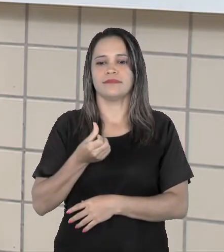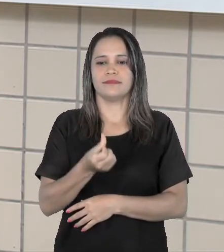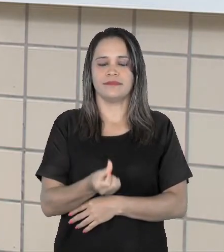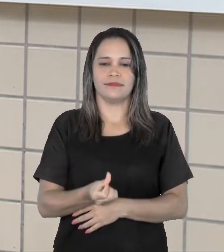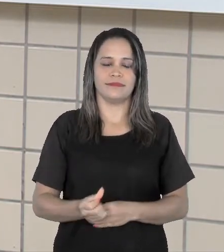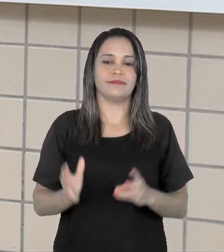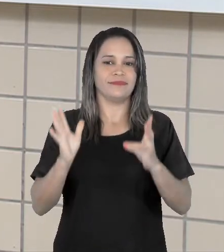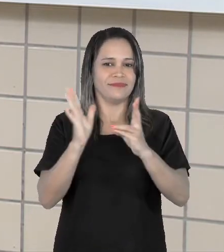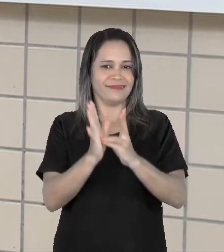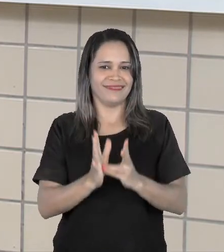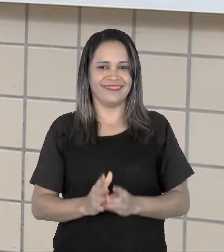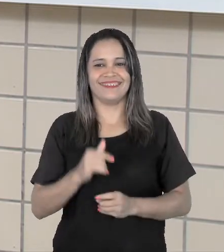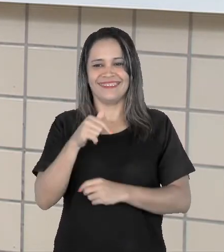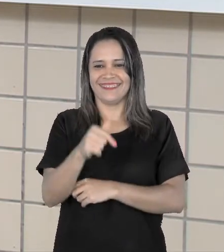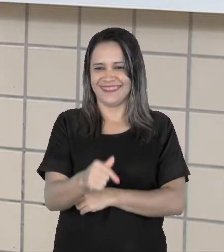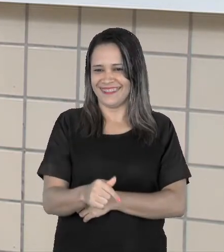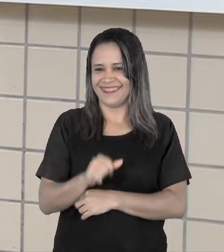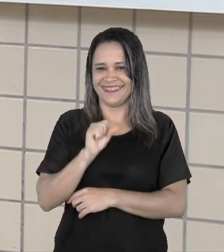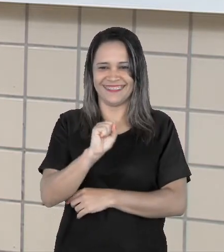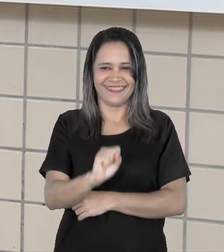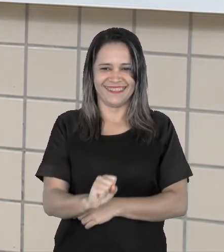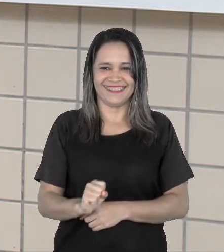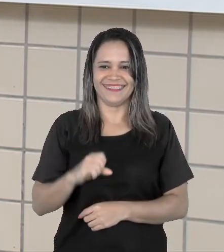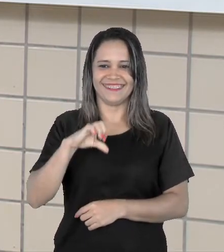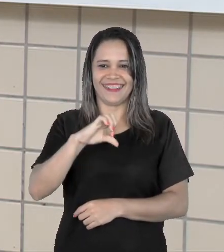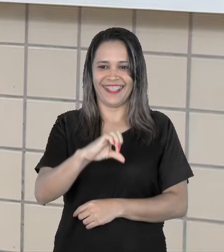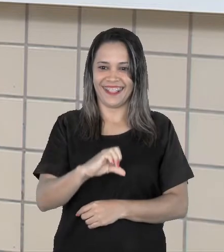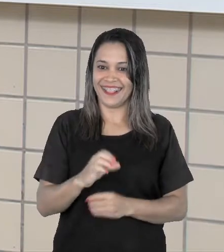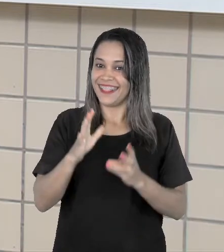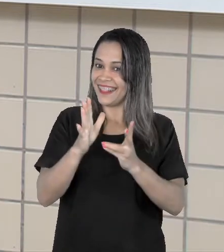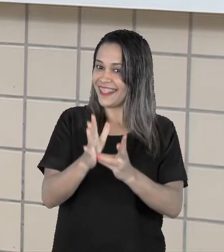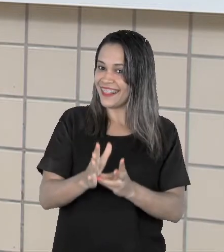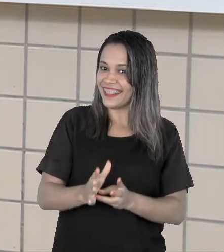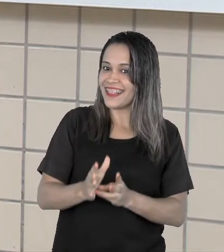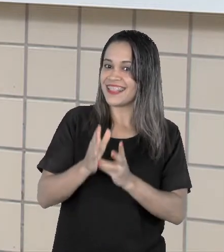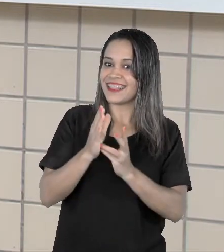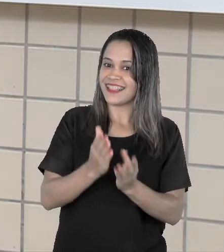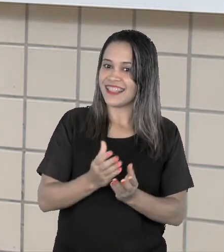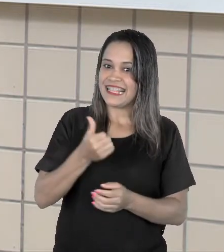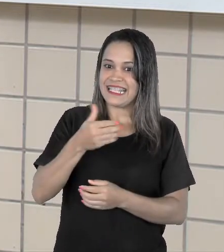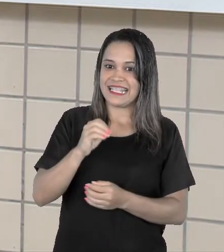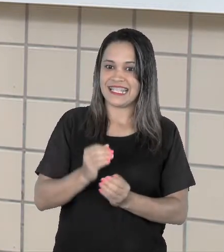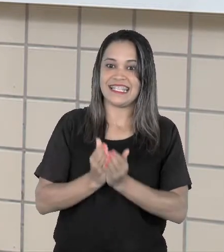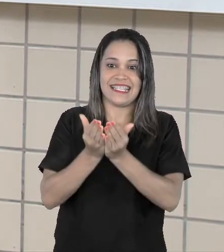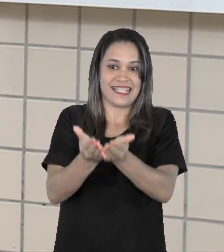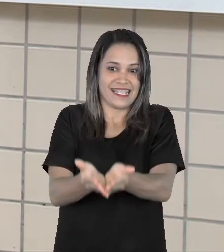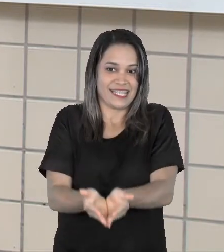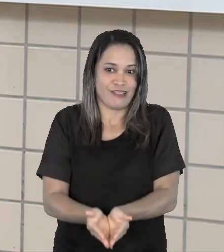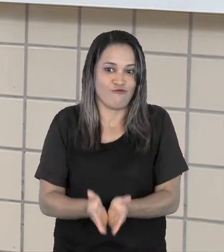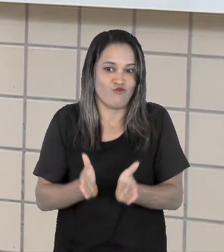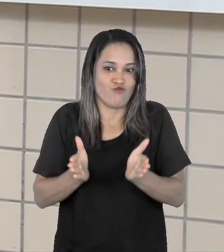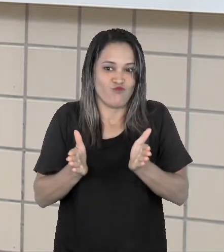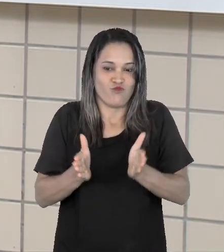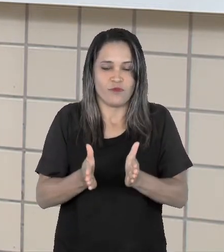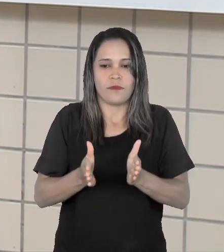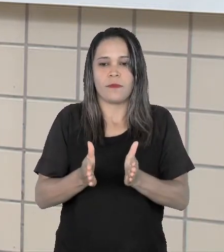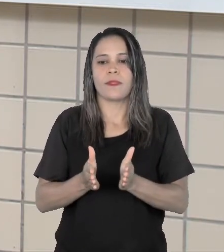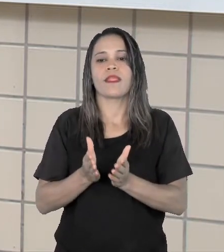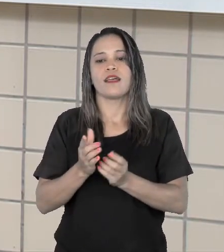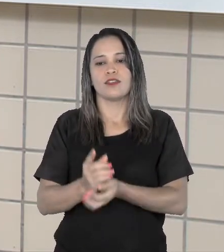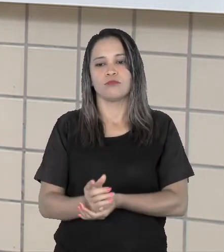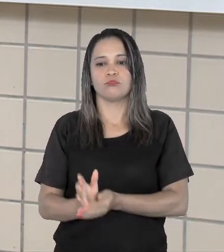cinco, seis índiozinhos, sete, oito, nove índiozinhos, dez no pequeno